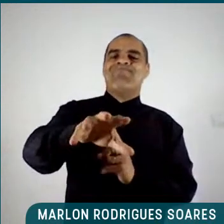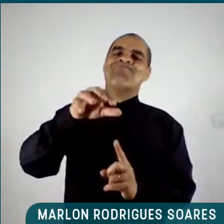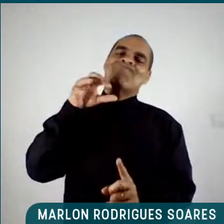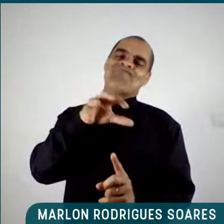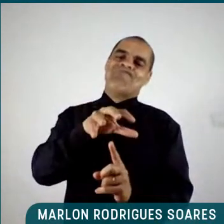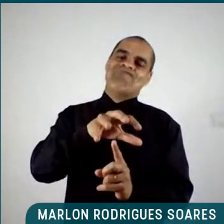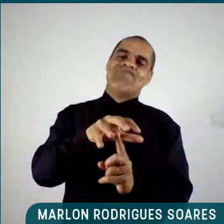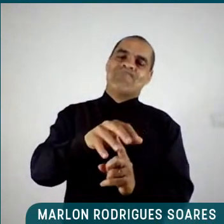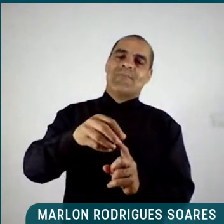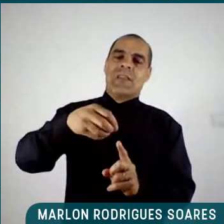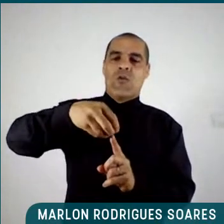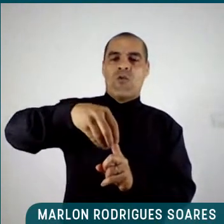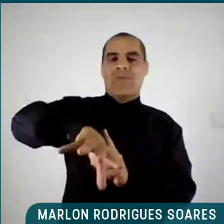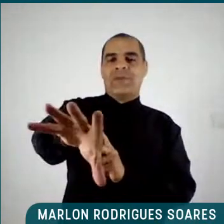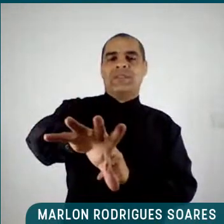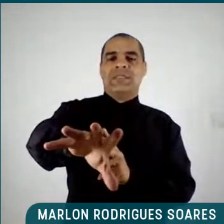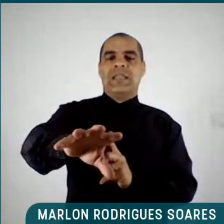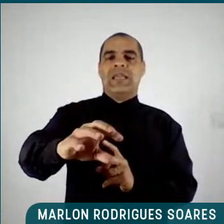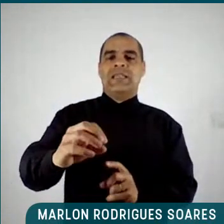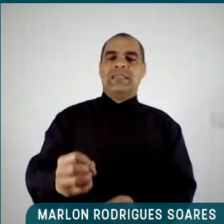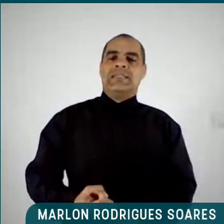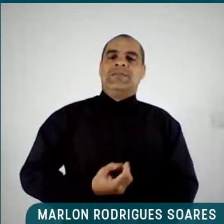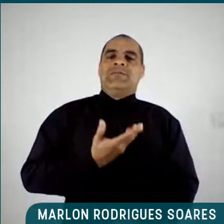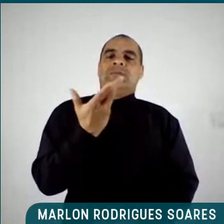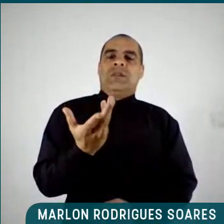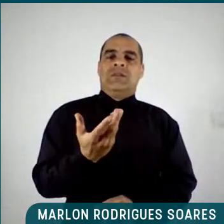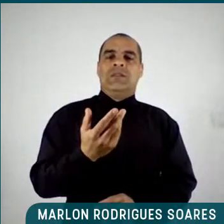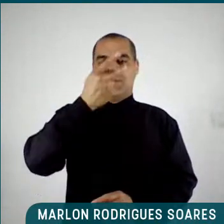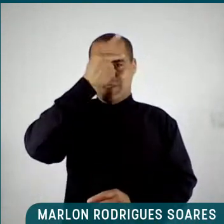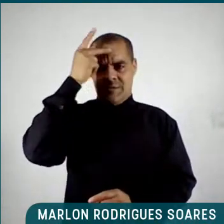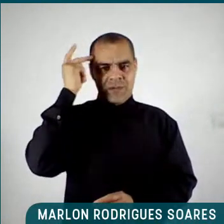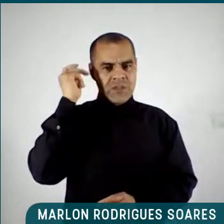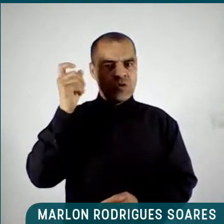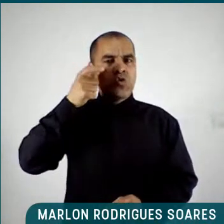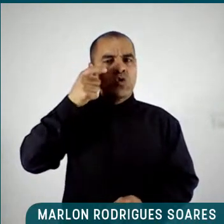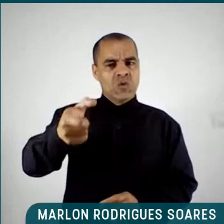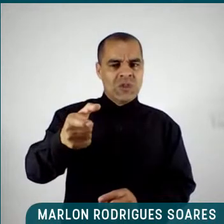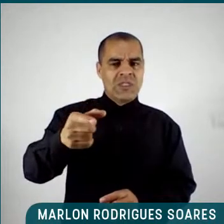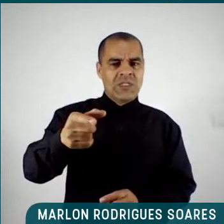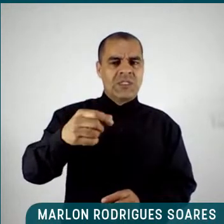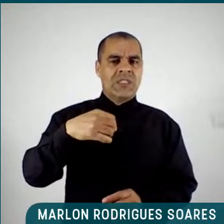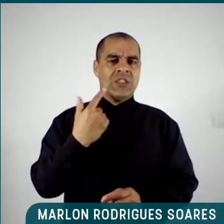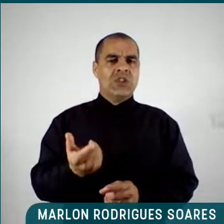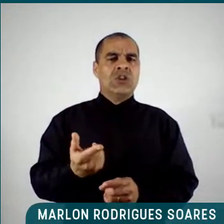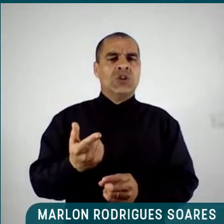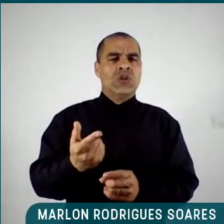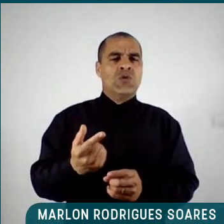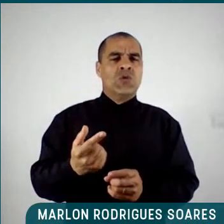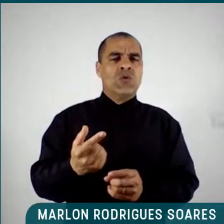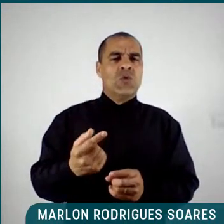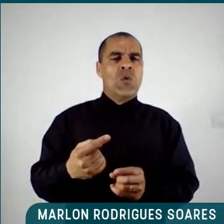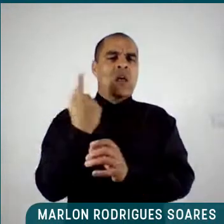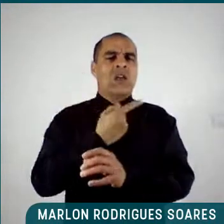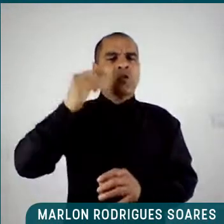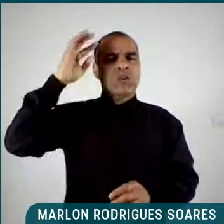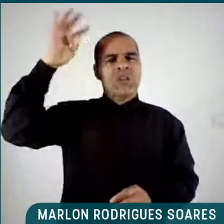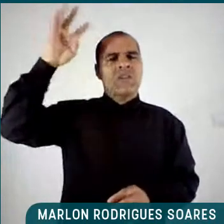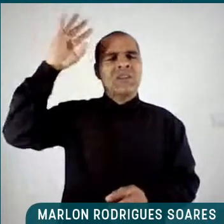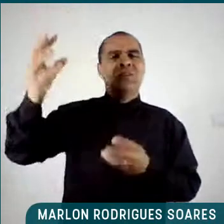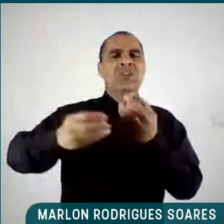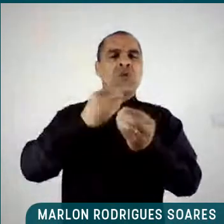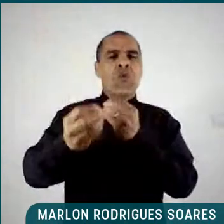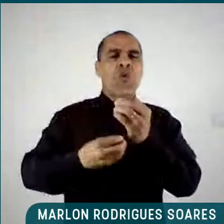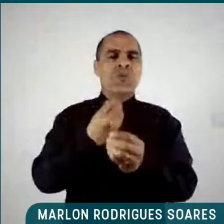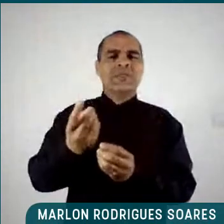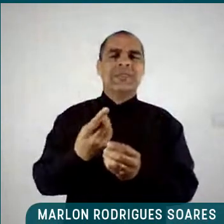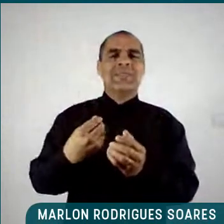us para que cada to um possa também transcend refletir de que forma a gente consegue atravessar this essa all of transformação nos this. nossos